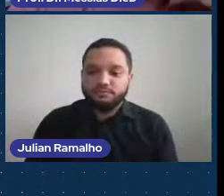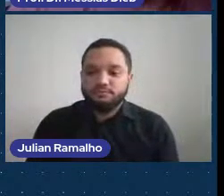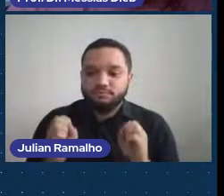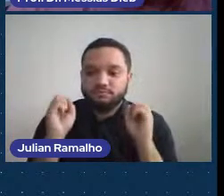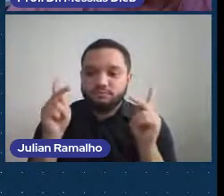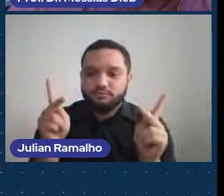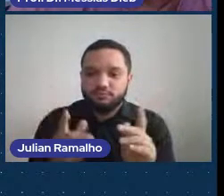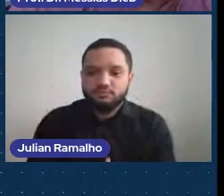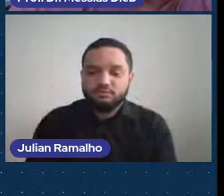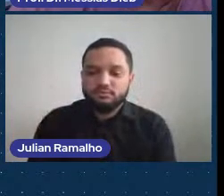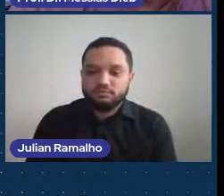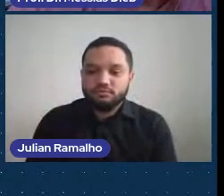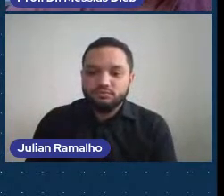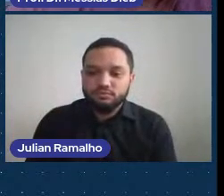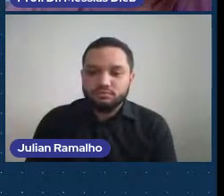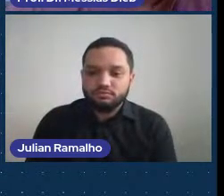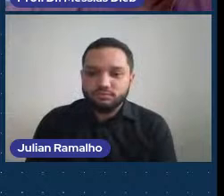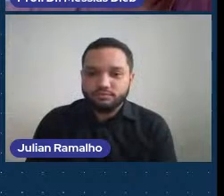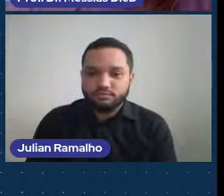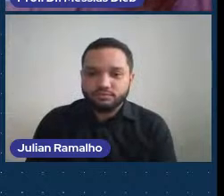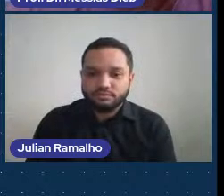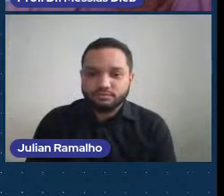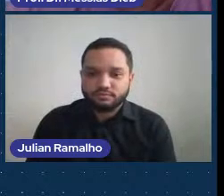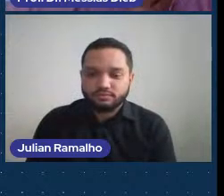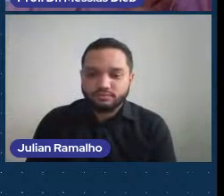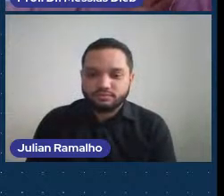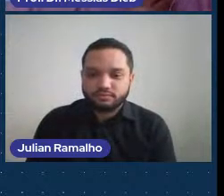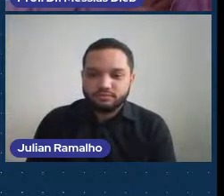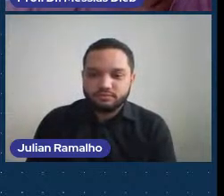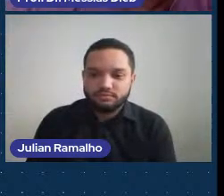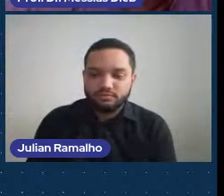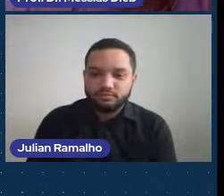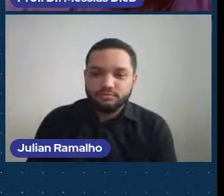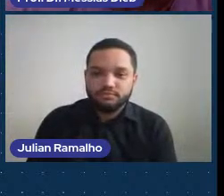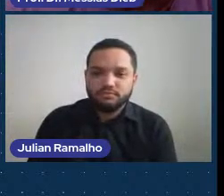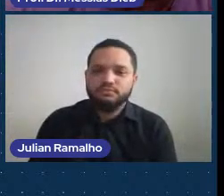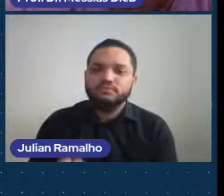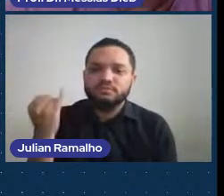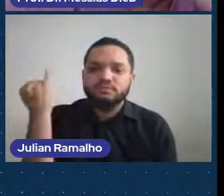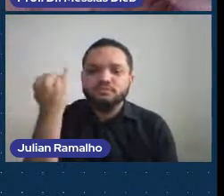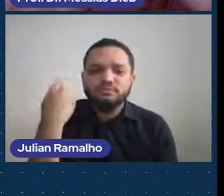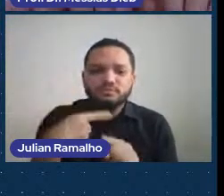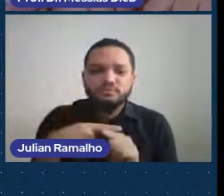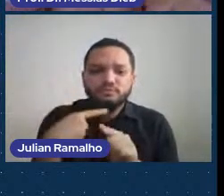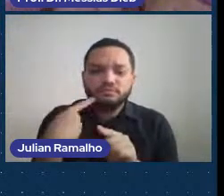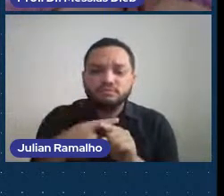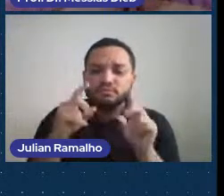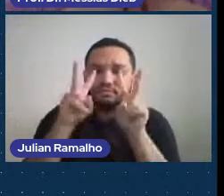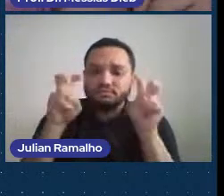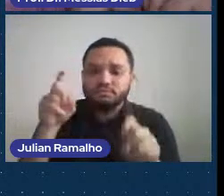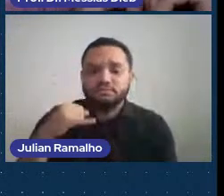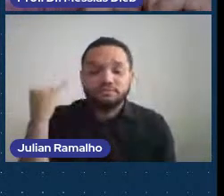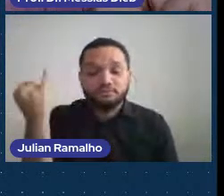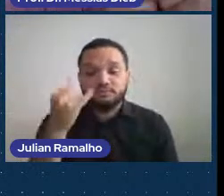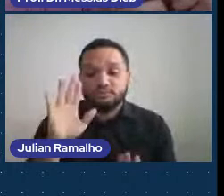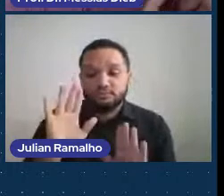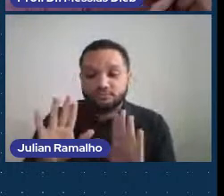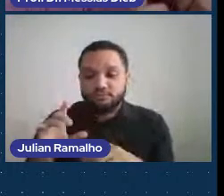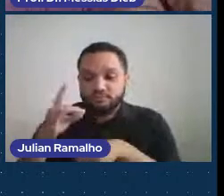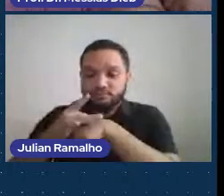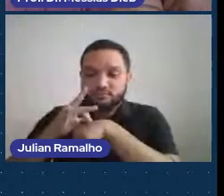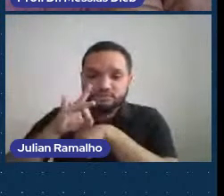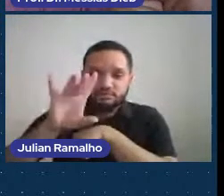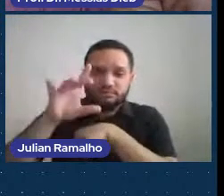E aí é importante que você saiba dizer por que que esse tema é importante. Agora, uma dica. Não